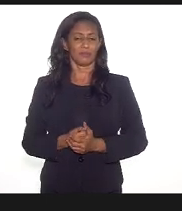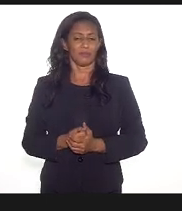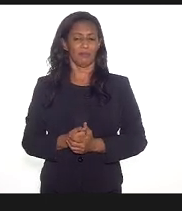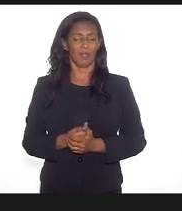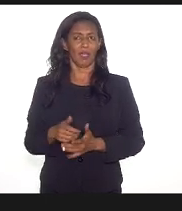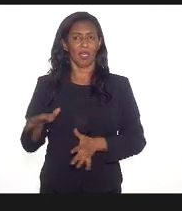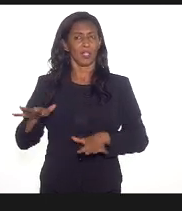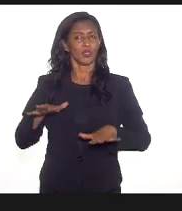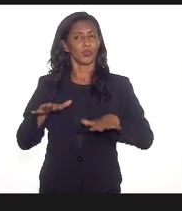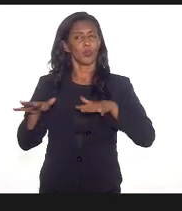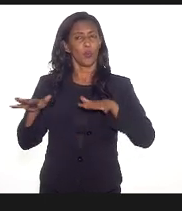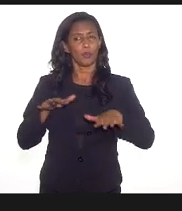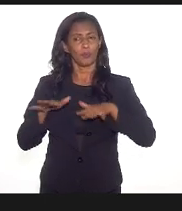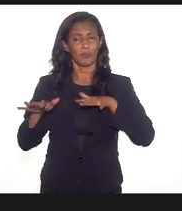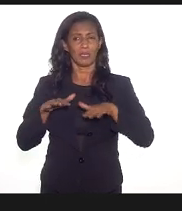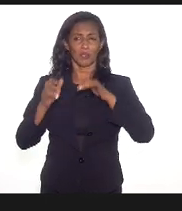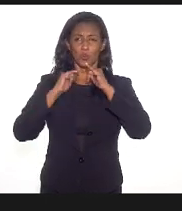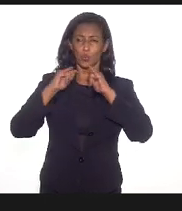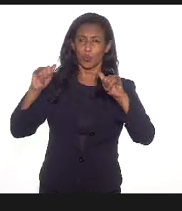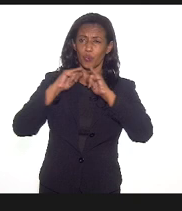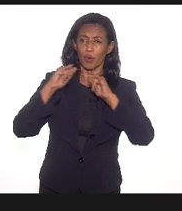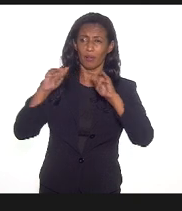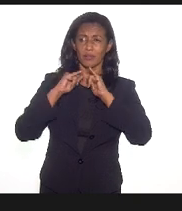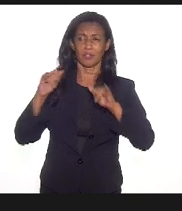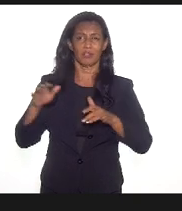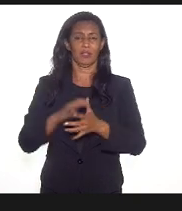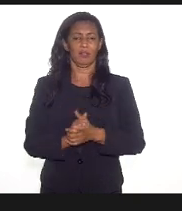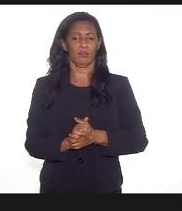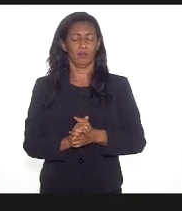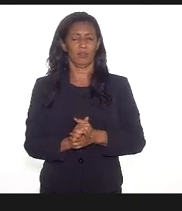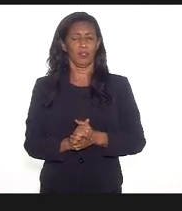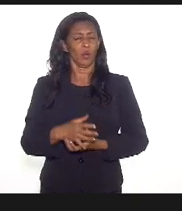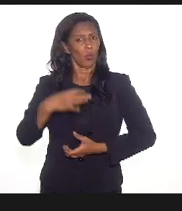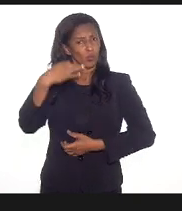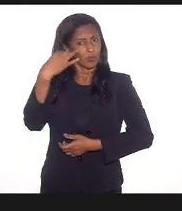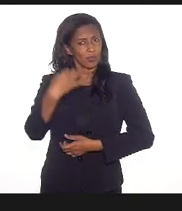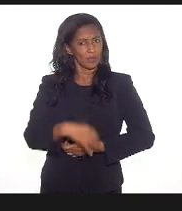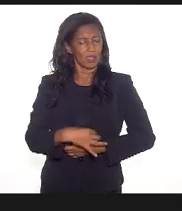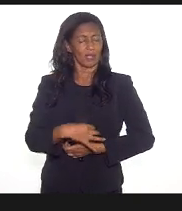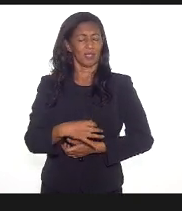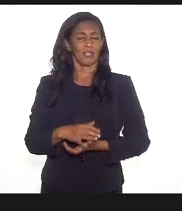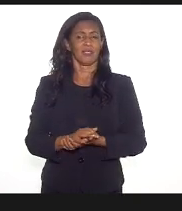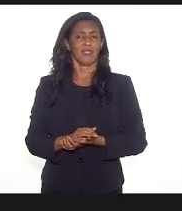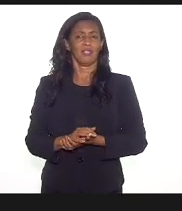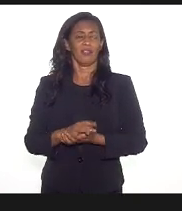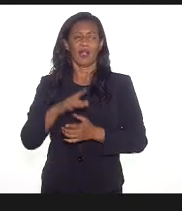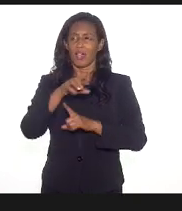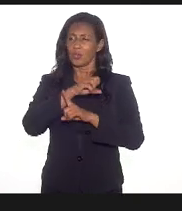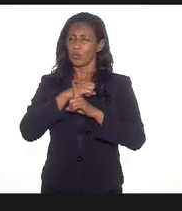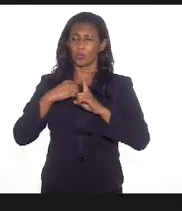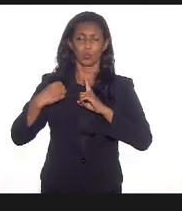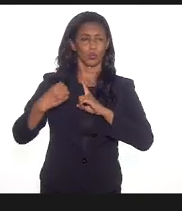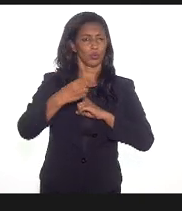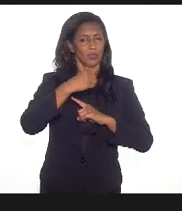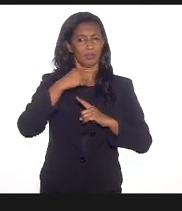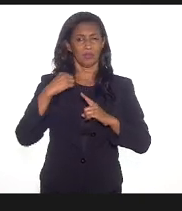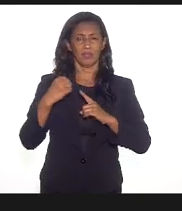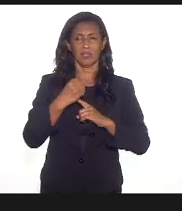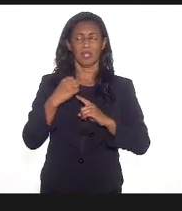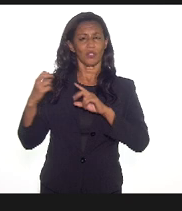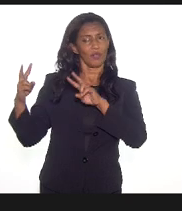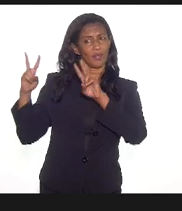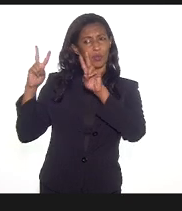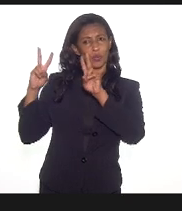de mobilização, aí, de divulgação ampla, que com certeza irá envolver toda a sociedade nessa temática, uma temática